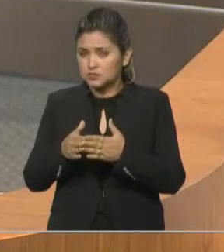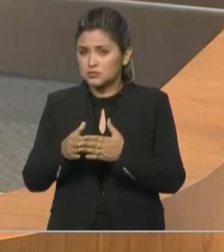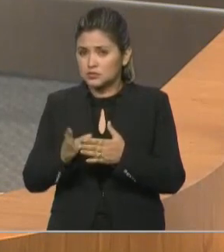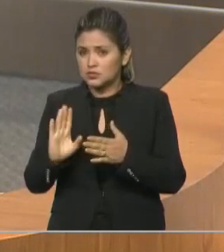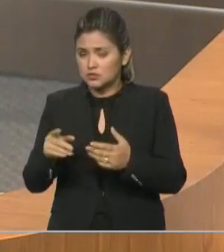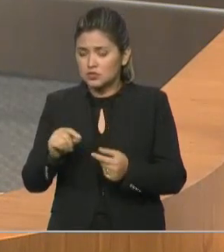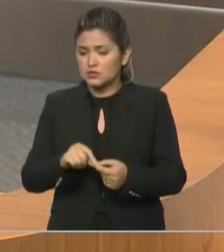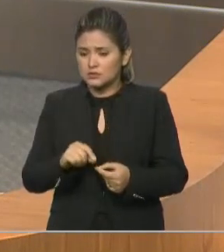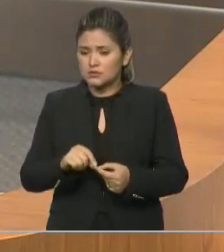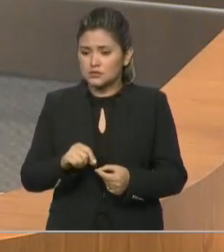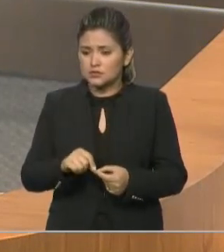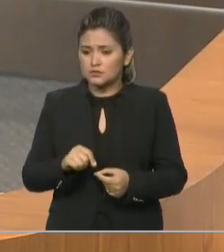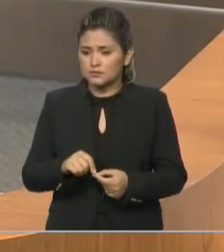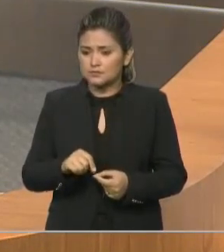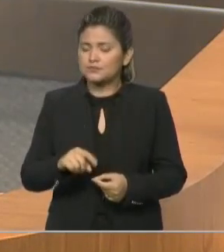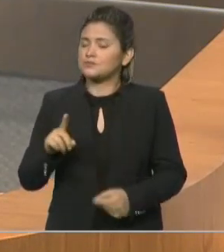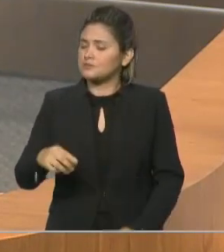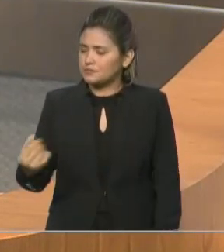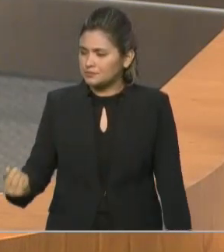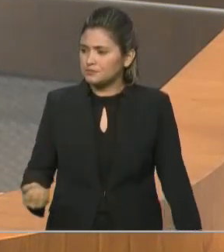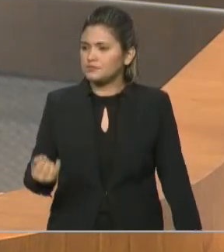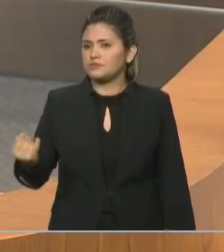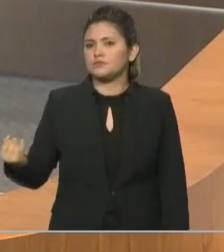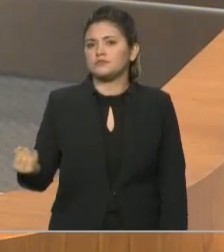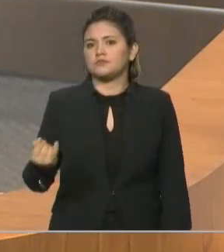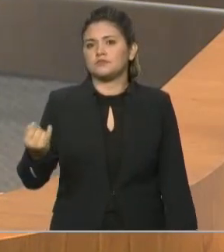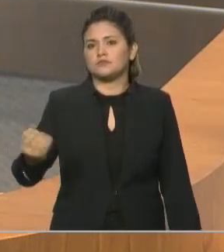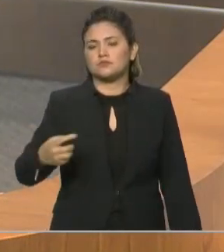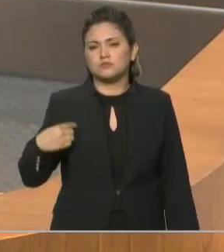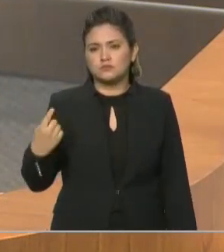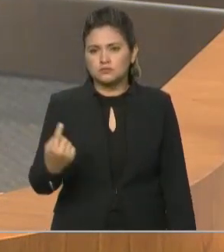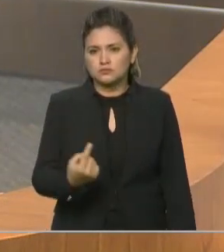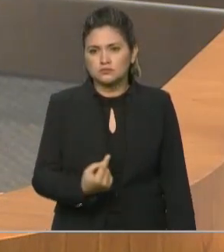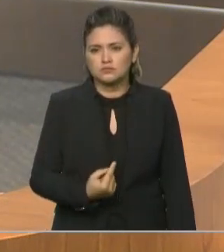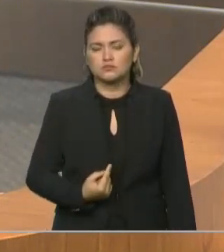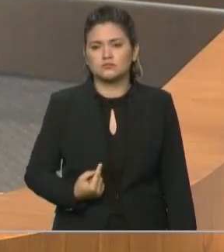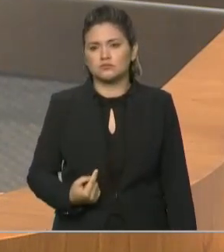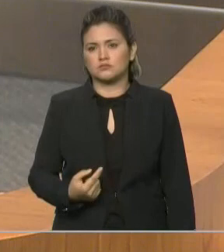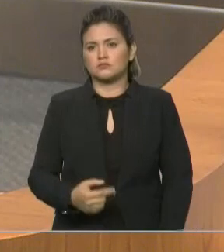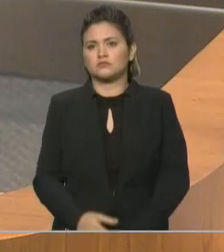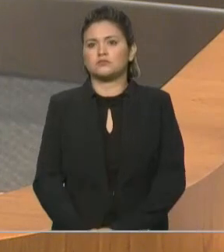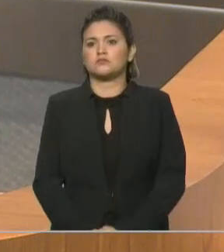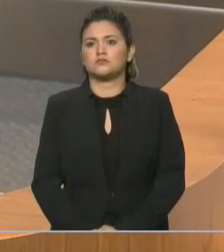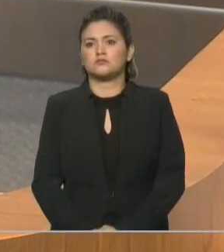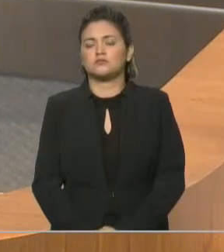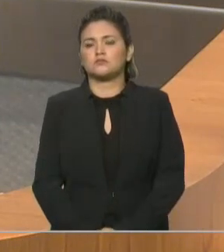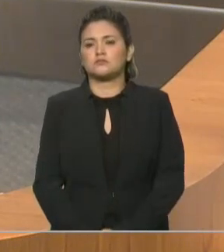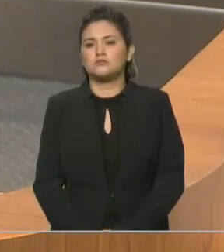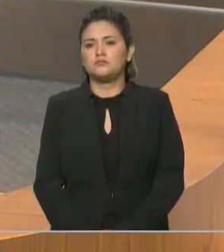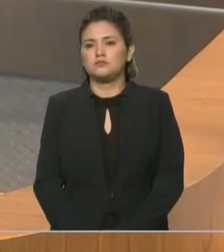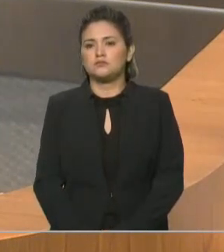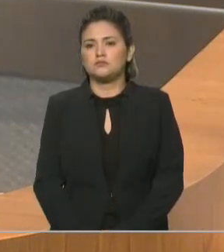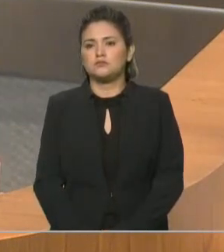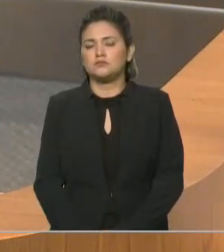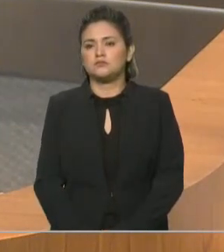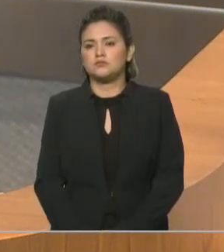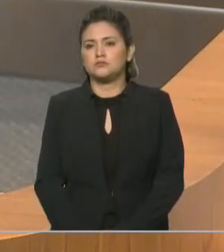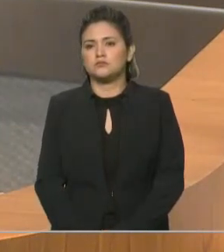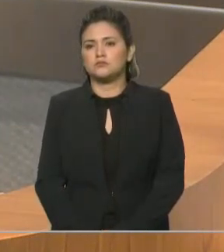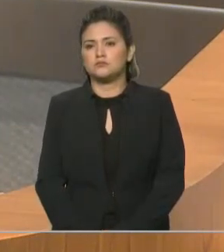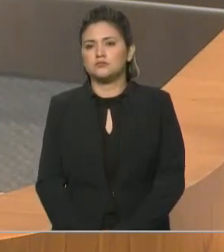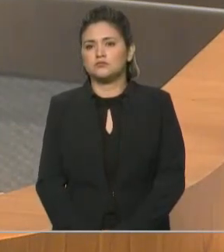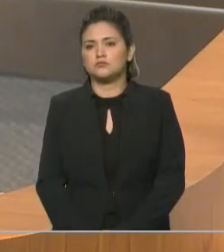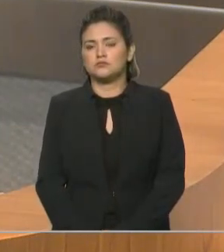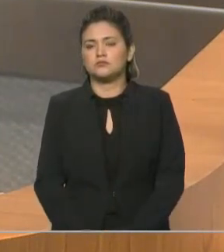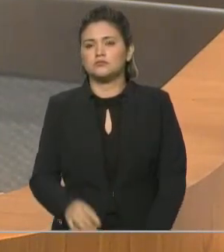nós estamos vendo, tem sido importante para nós botar nesse momento aqui. Então, o governo do Estado no Rio Flores, né, o DENOX no Rio Flores, e